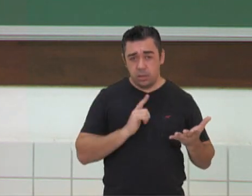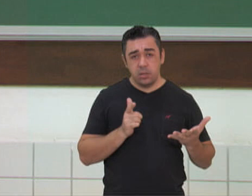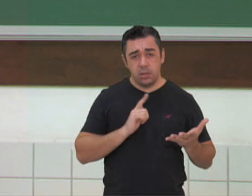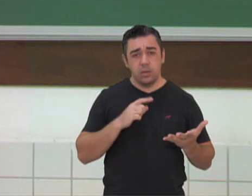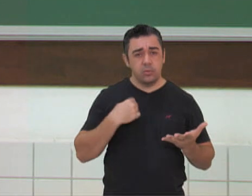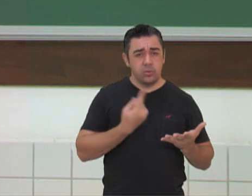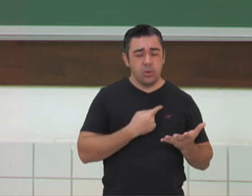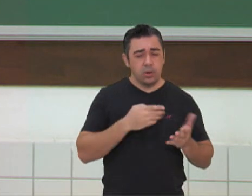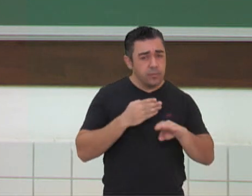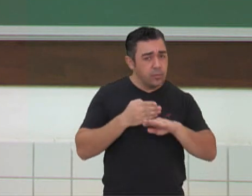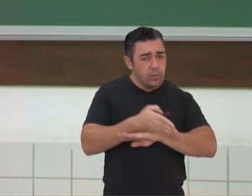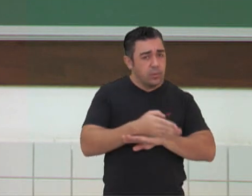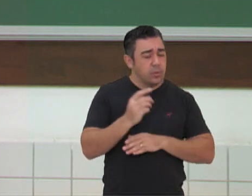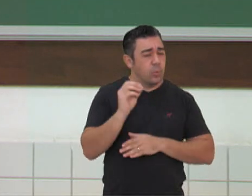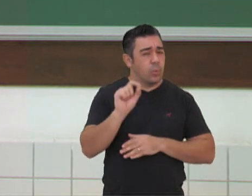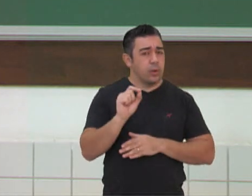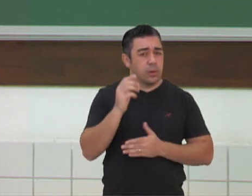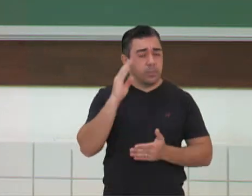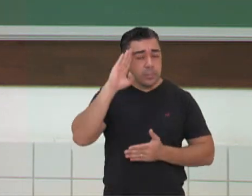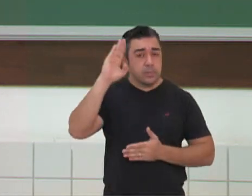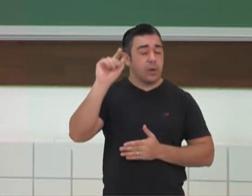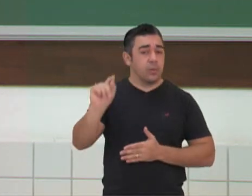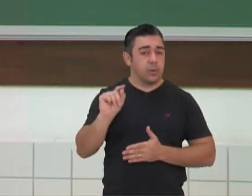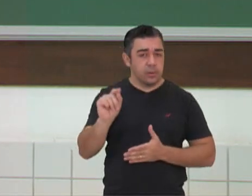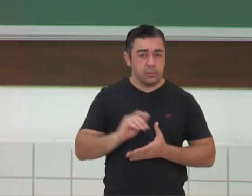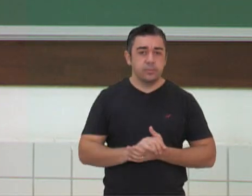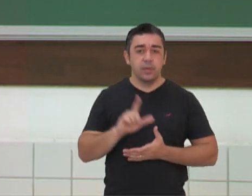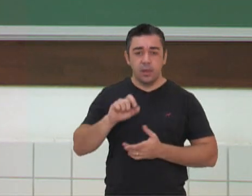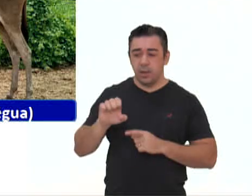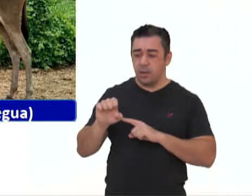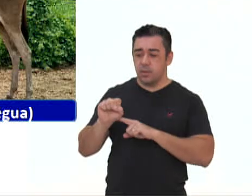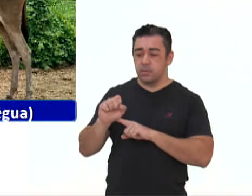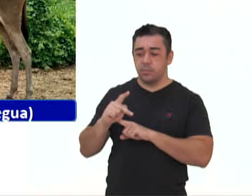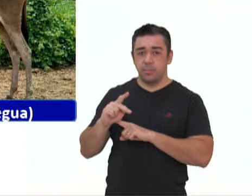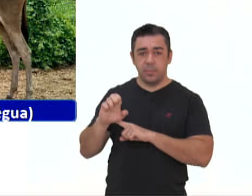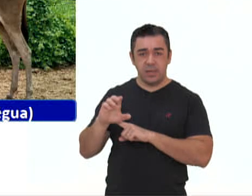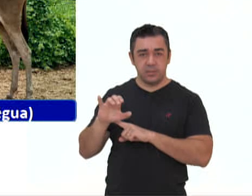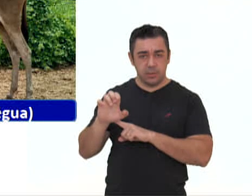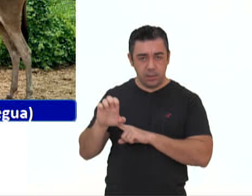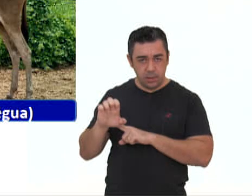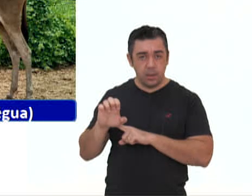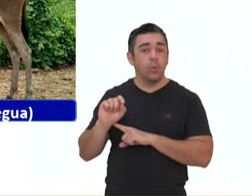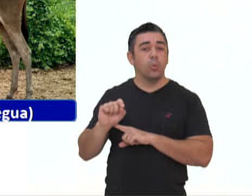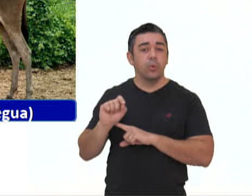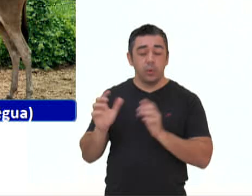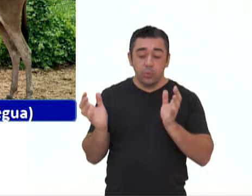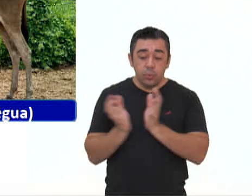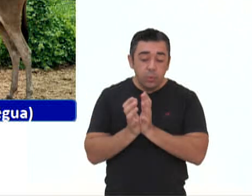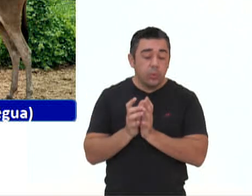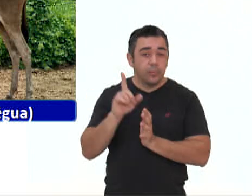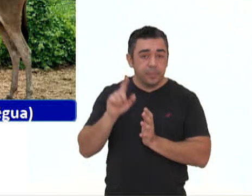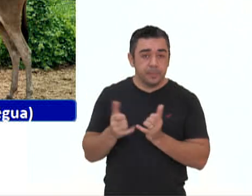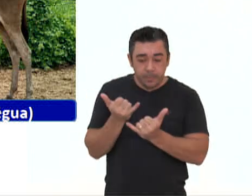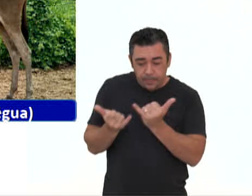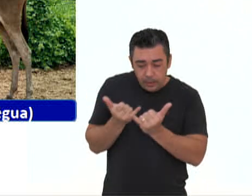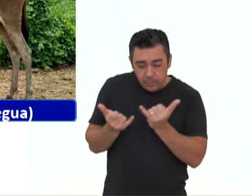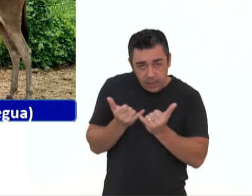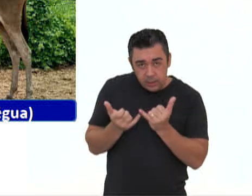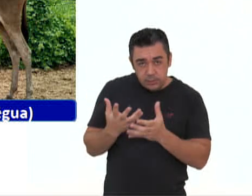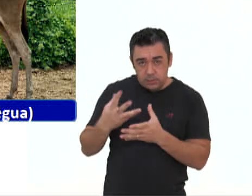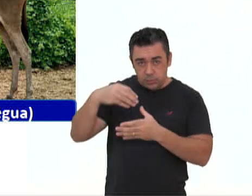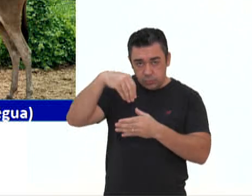mas a gente não vai entrar nesse detalhe. Então, a principal as espécies são, né, conjuntos, né, de organismos que são semelhantes entre